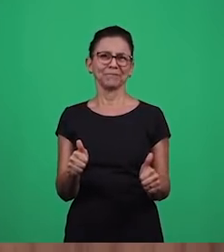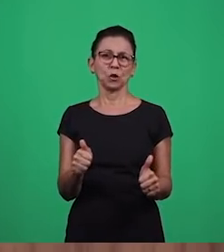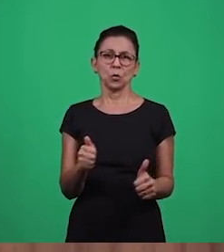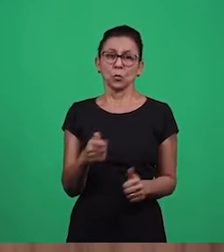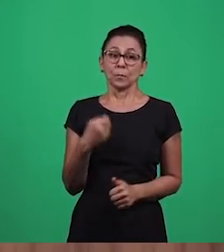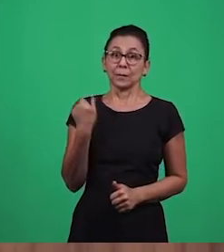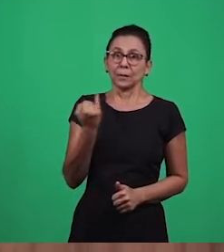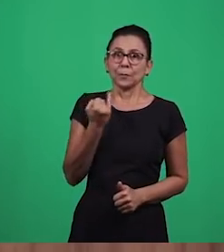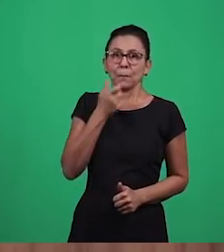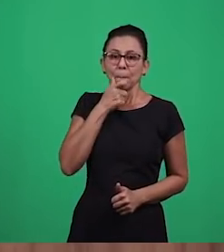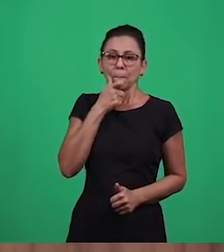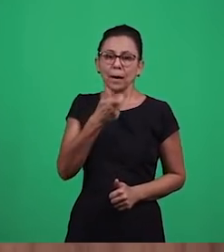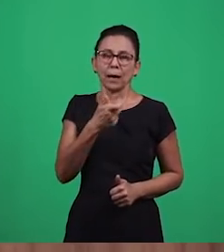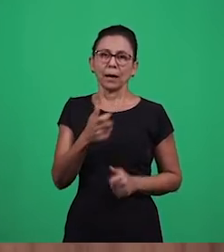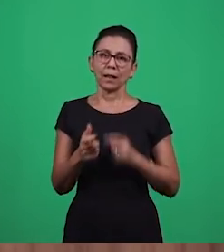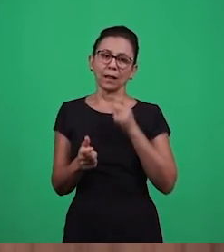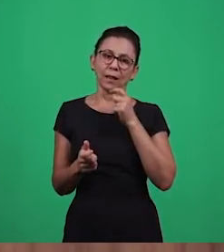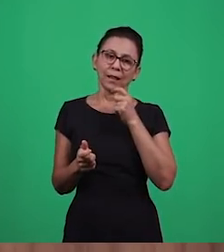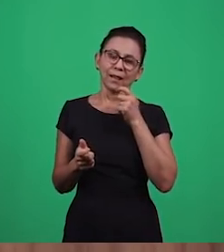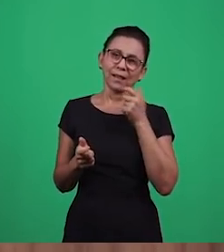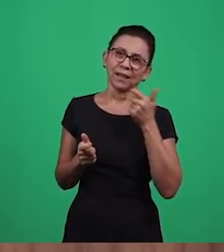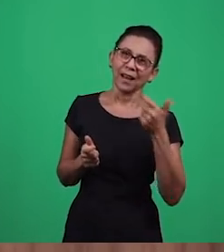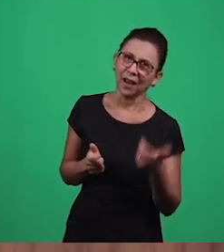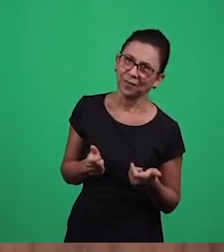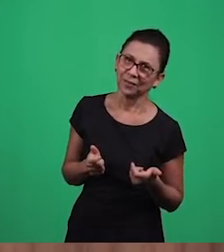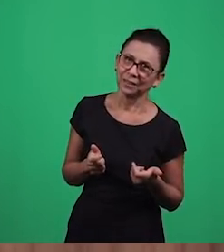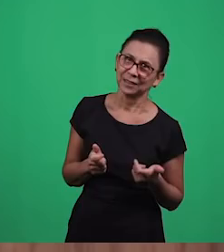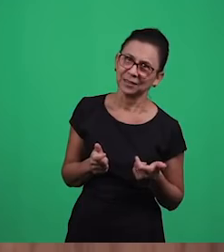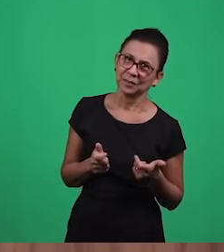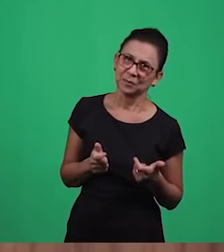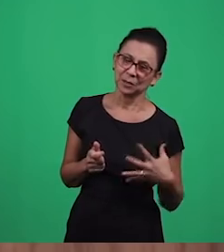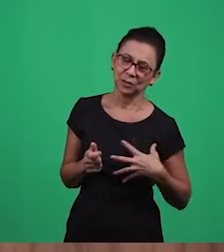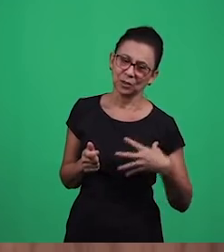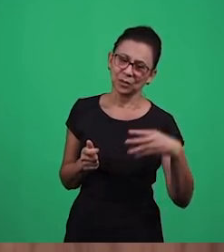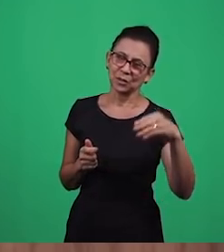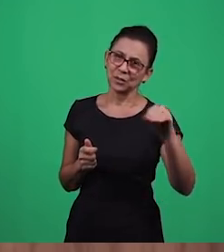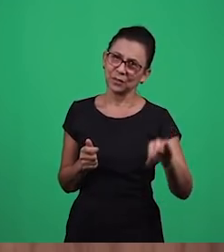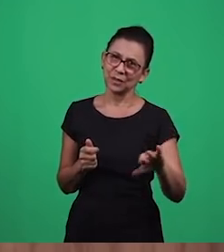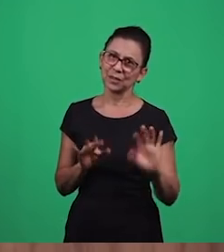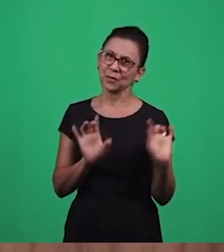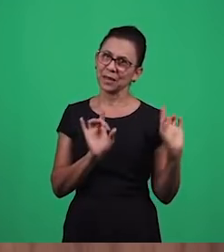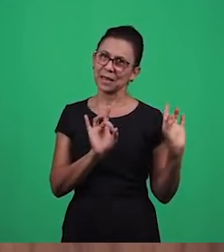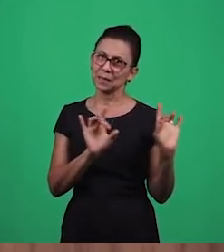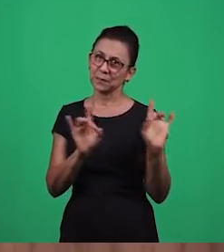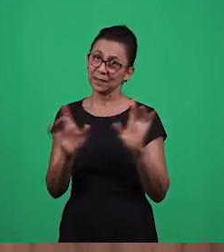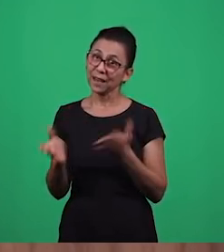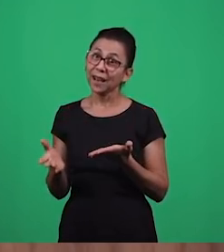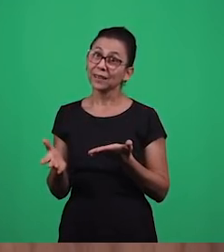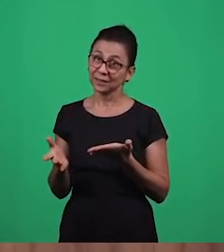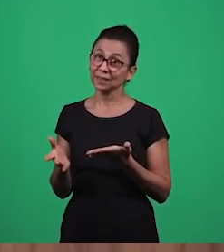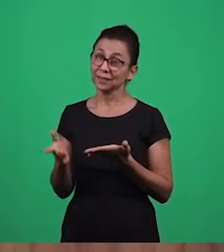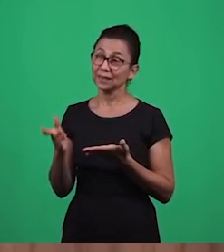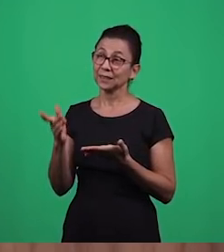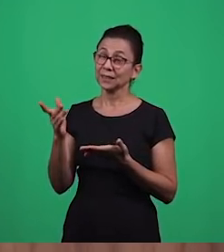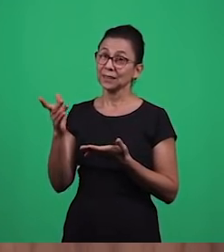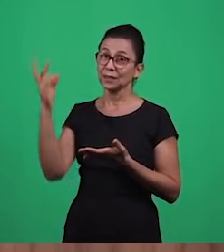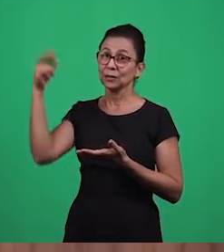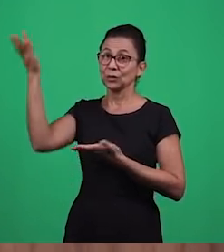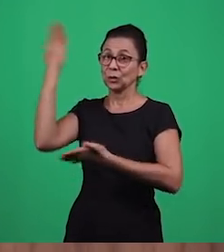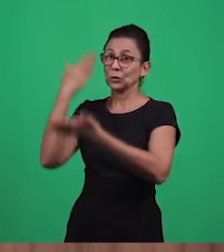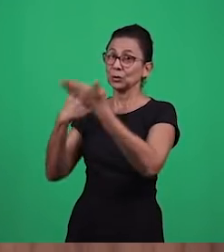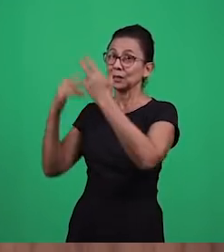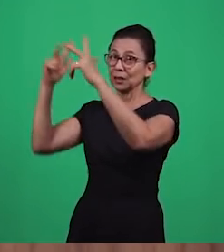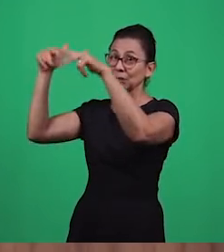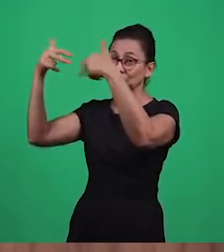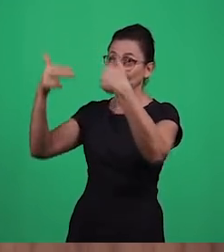das palavras que nós proferimos para estes que são tesouros tão preciosos que o Senhor nos deu como heranças.